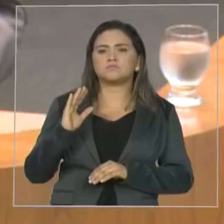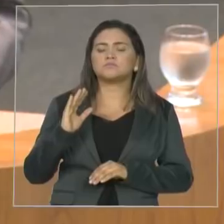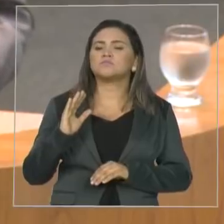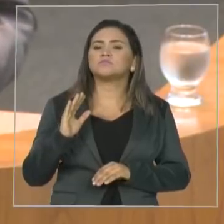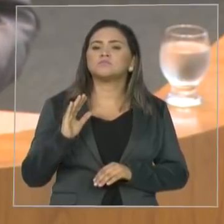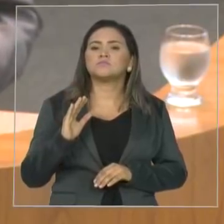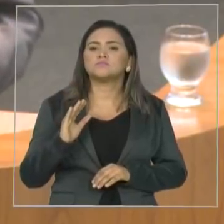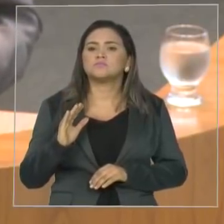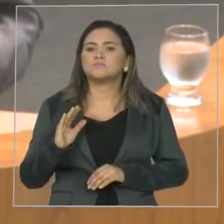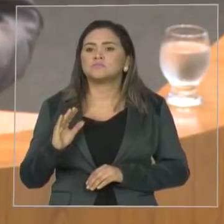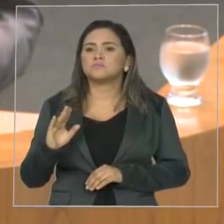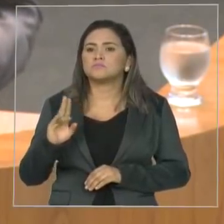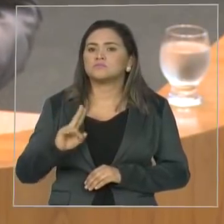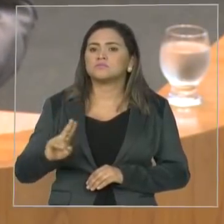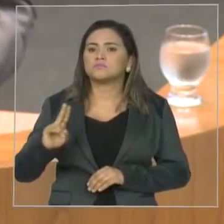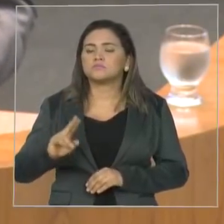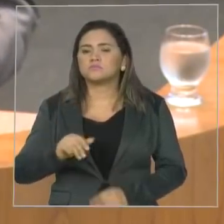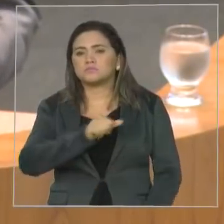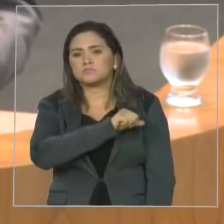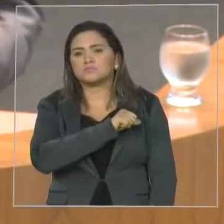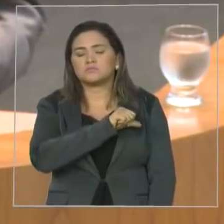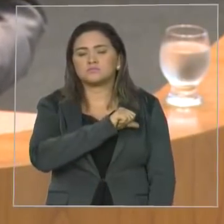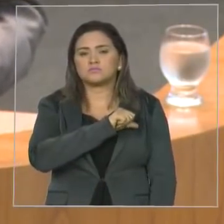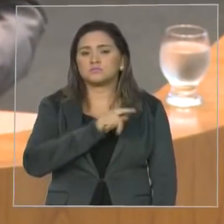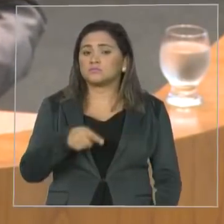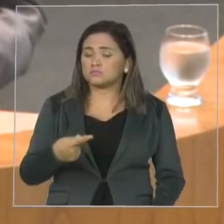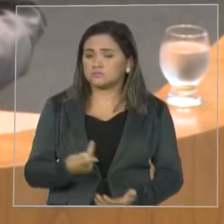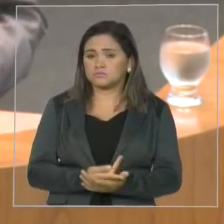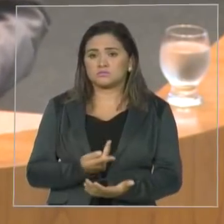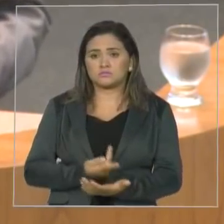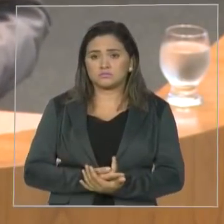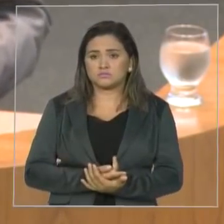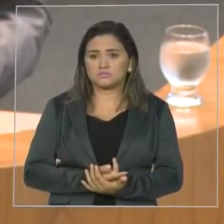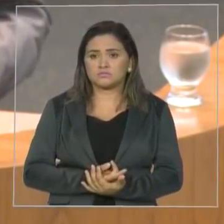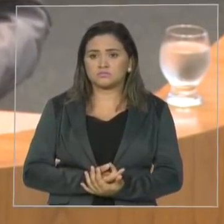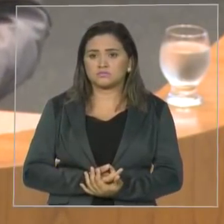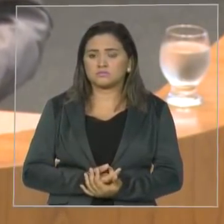missão com a intervenção federal no Rio de Janeiro.